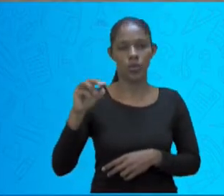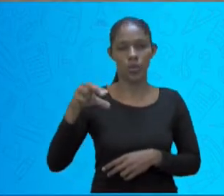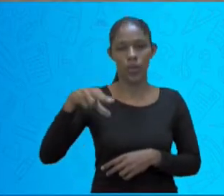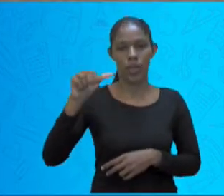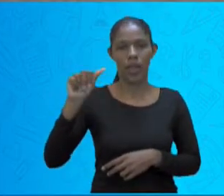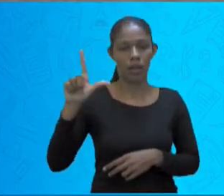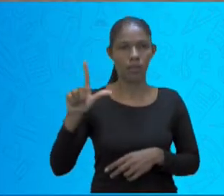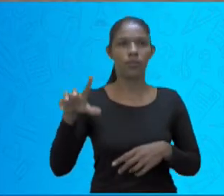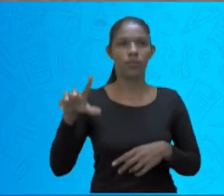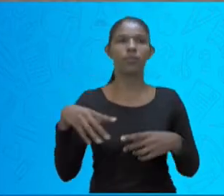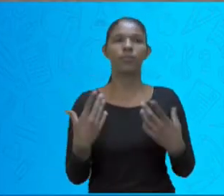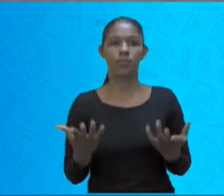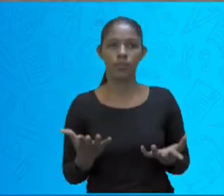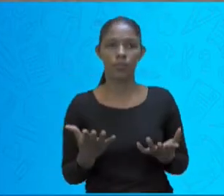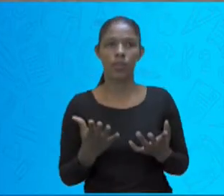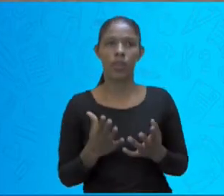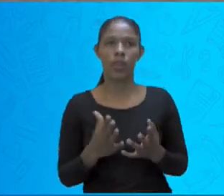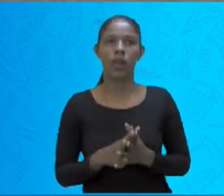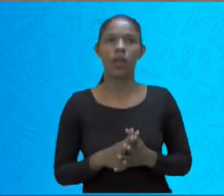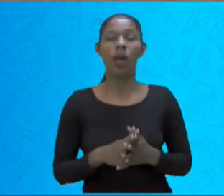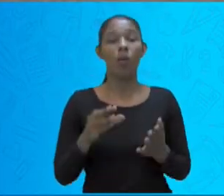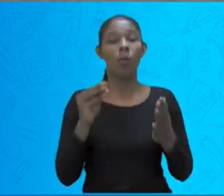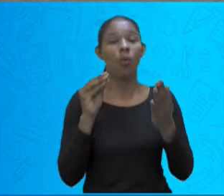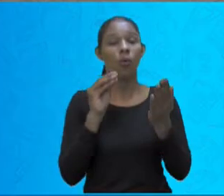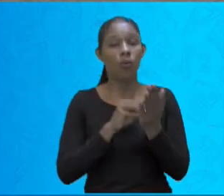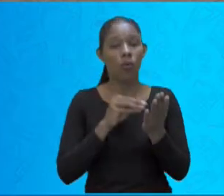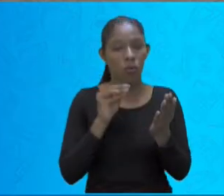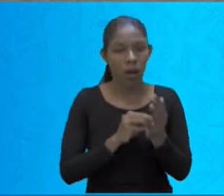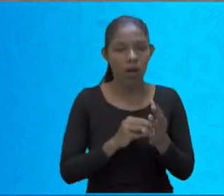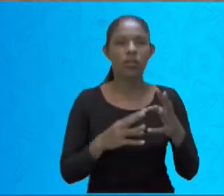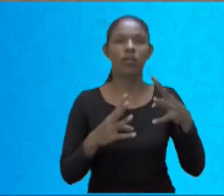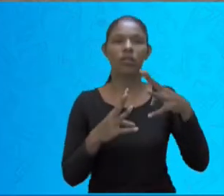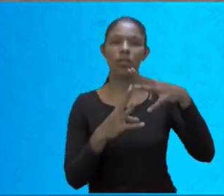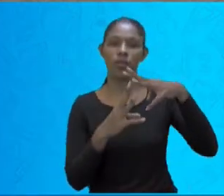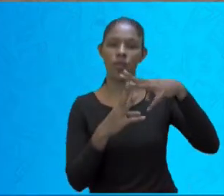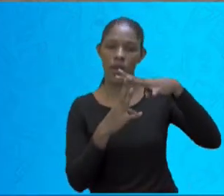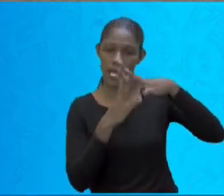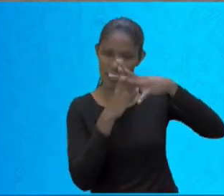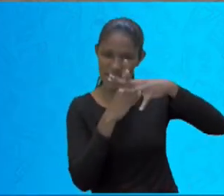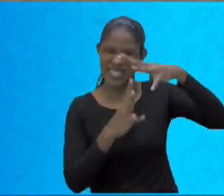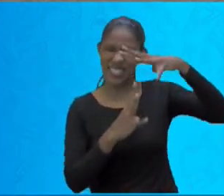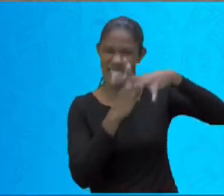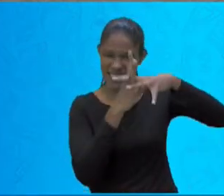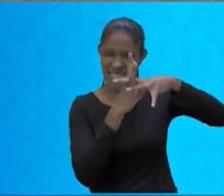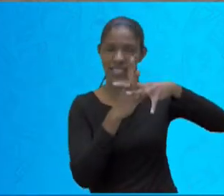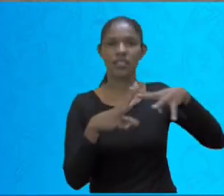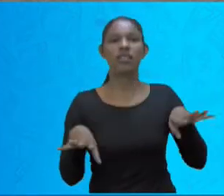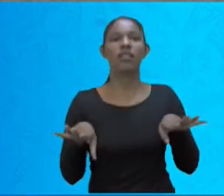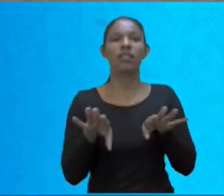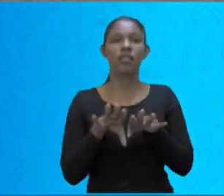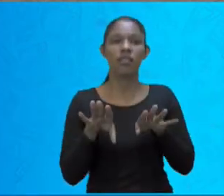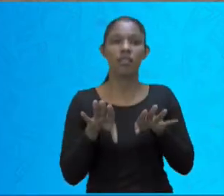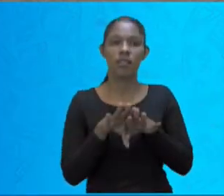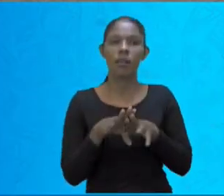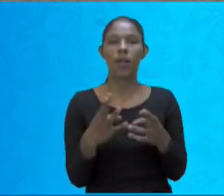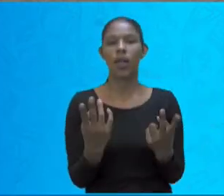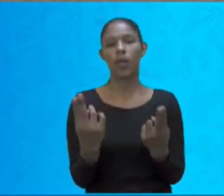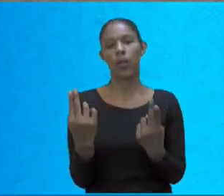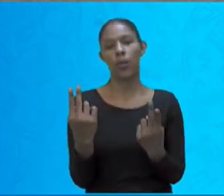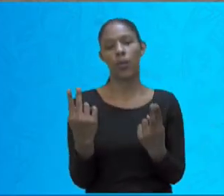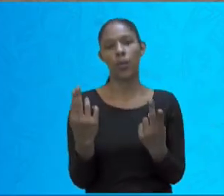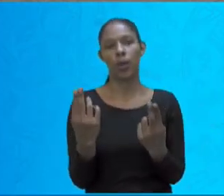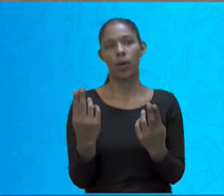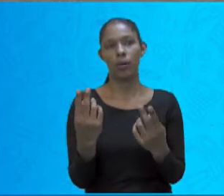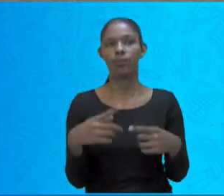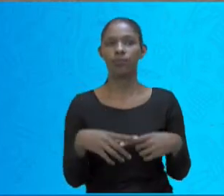que nós aproximamos por falta ou por excesso? A raiz cúbica também acontece da mesma forma. Por